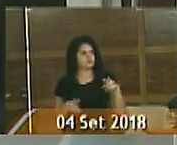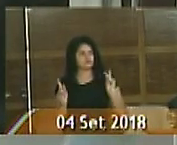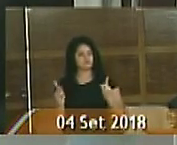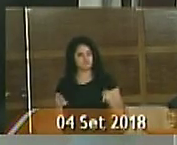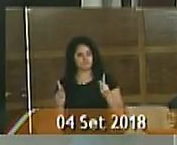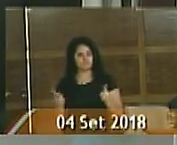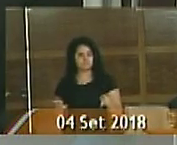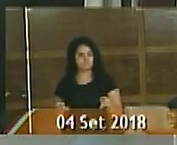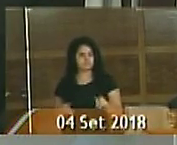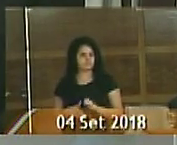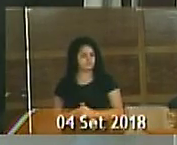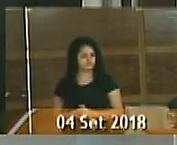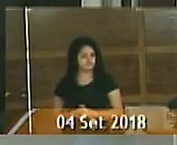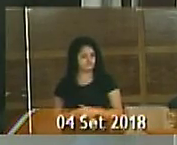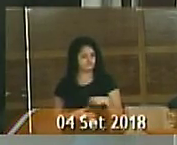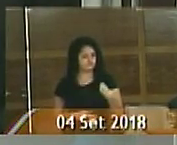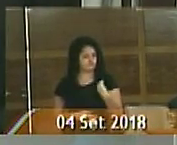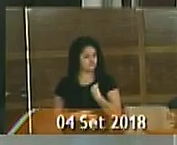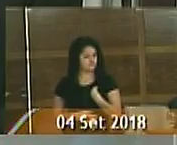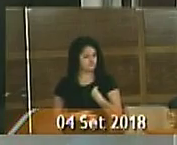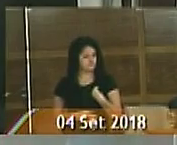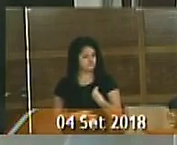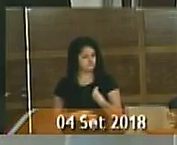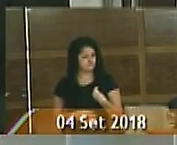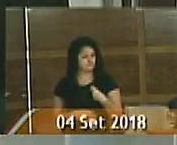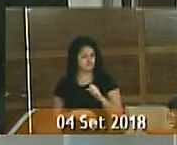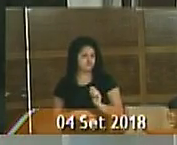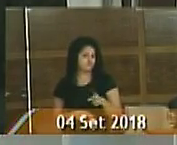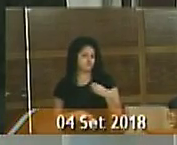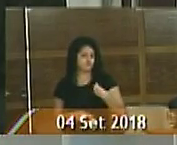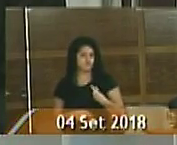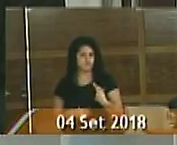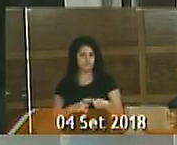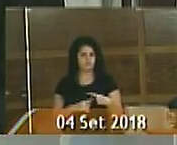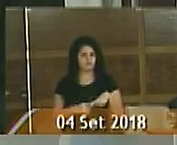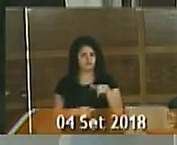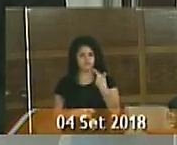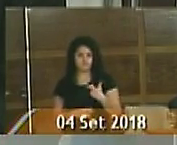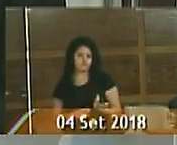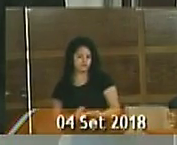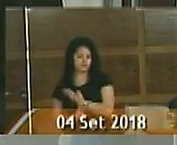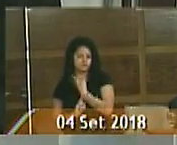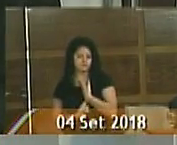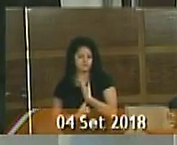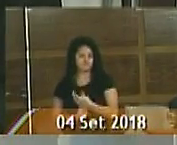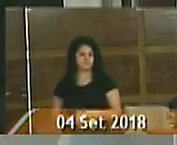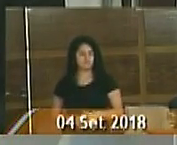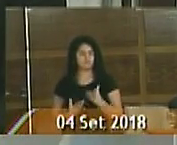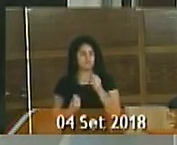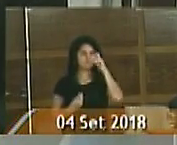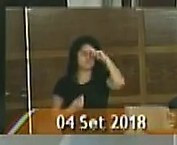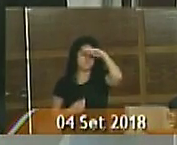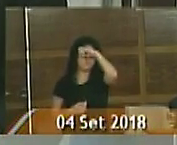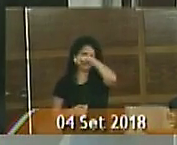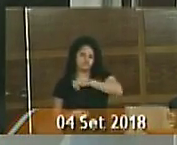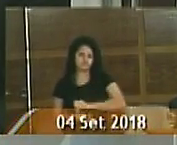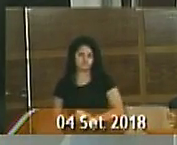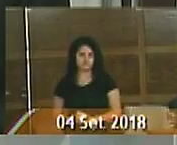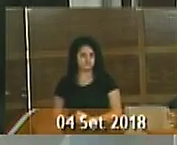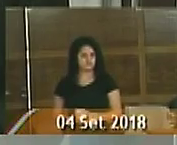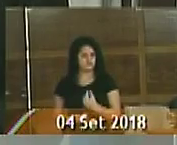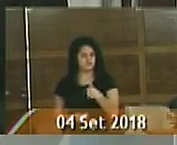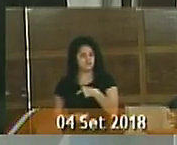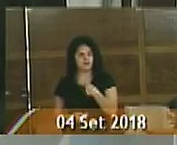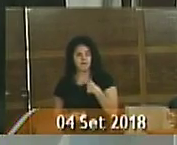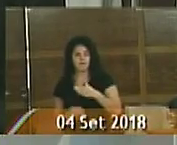os modos de saúde estão vivendo por viver, porque não tem o apoio. Está muito difícil. Lá na